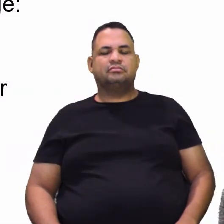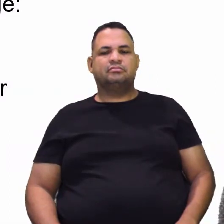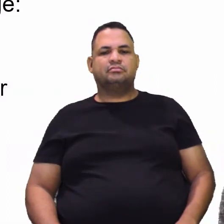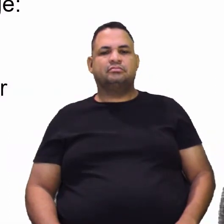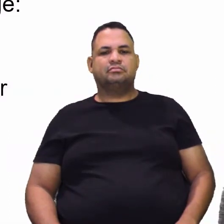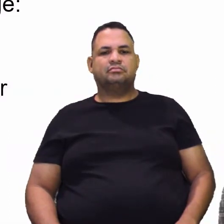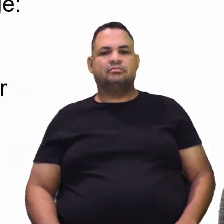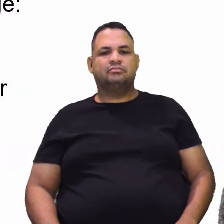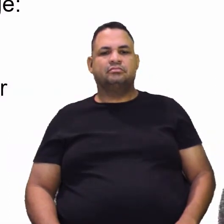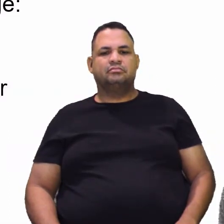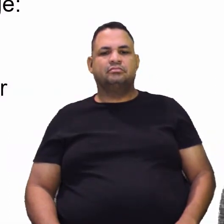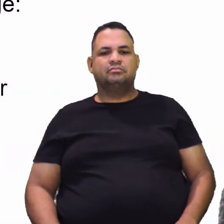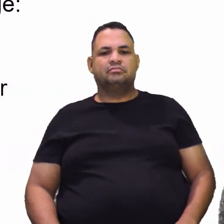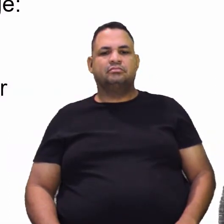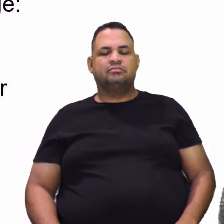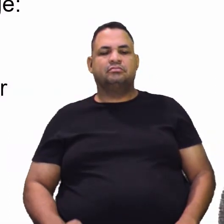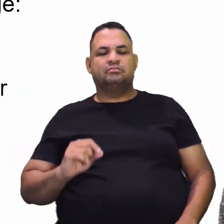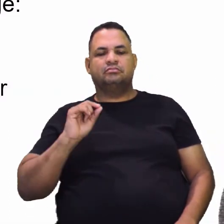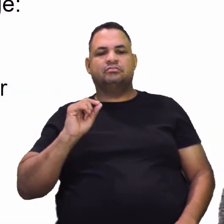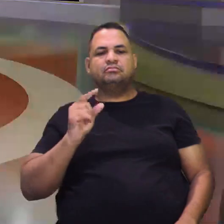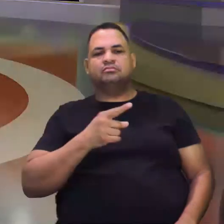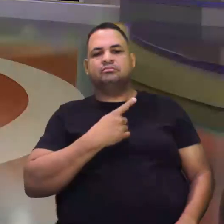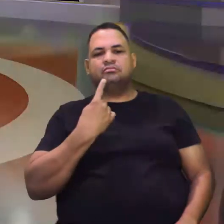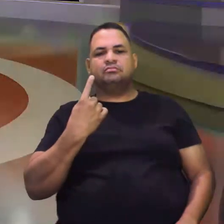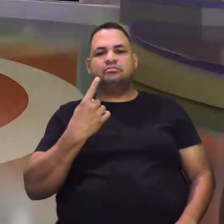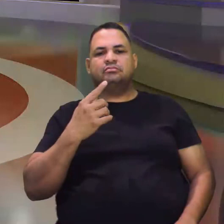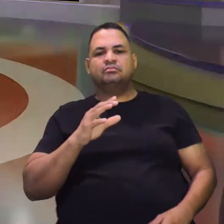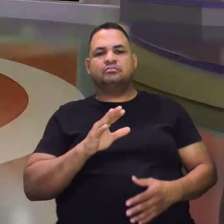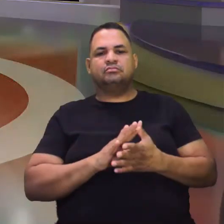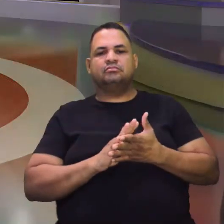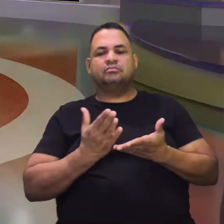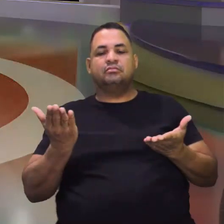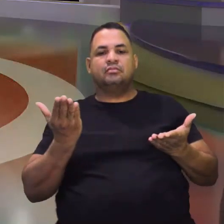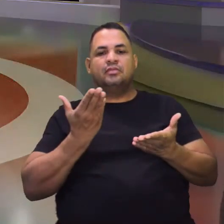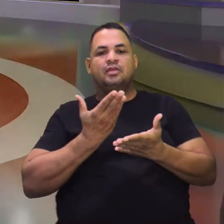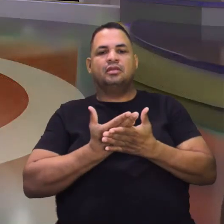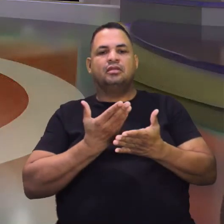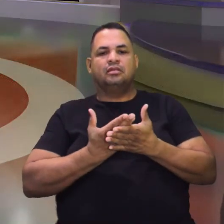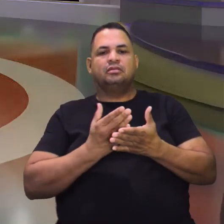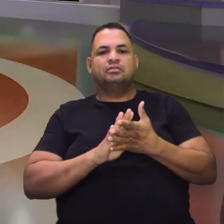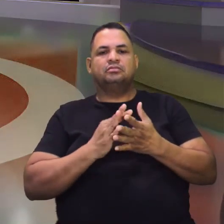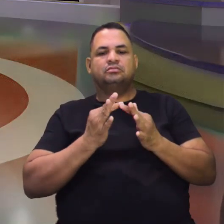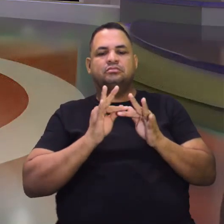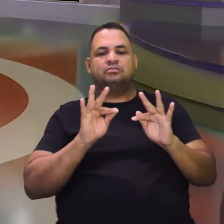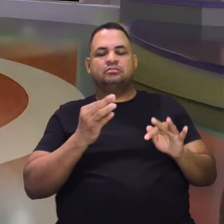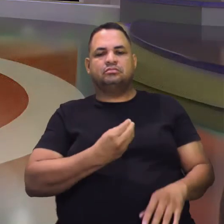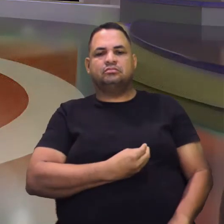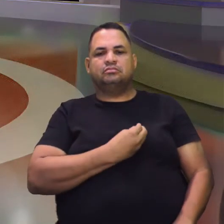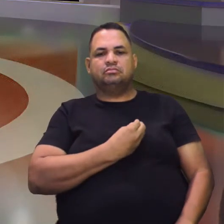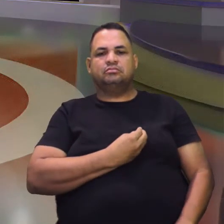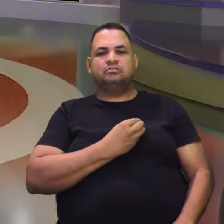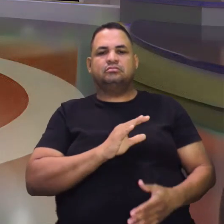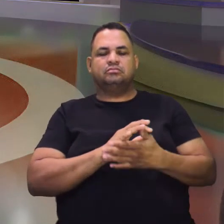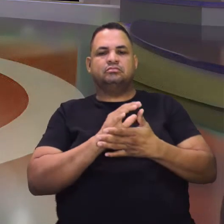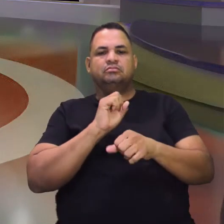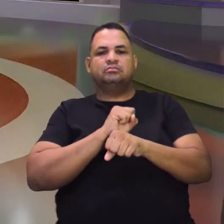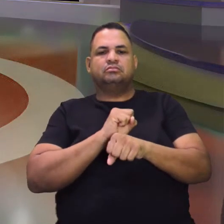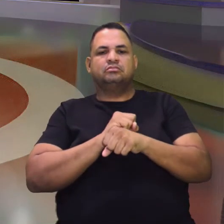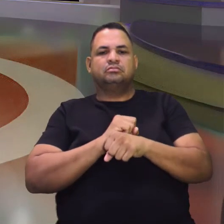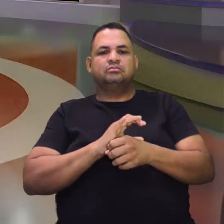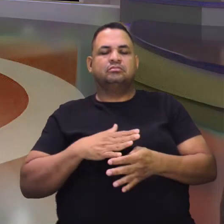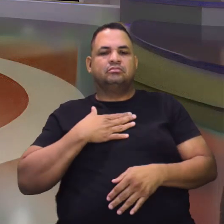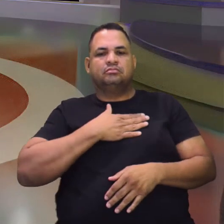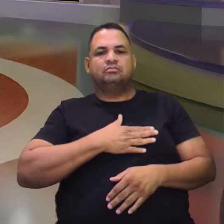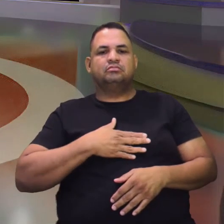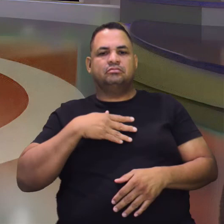It's not easy. O que é easy, na verdade, foi essa nossa aula sobre o Simple Present. Eu espero que vocês tenham